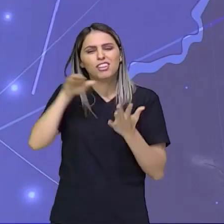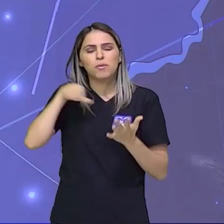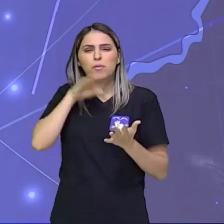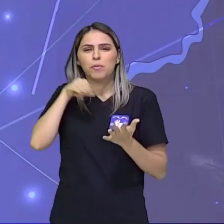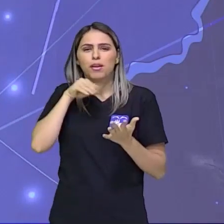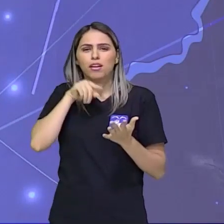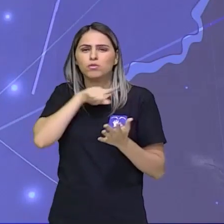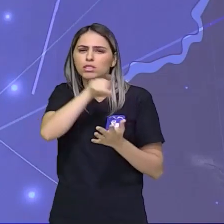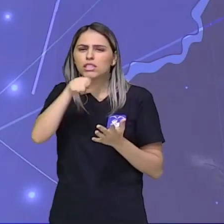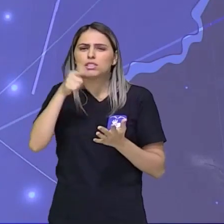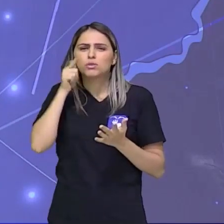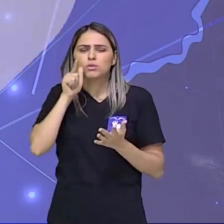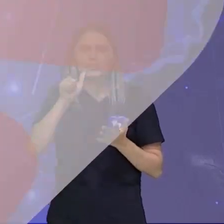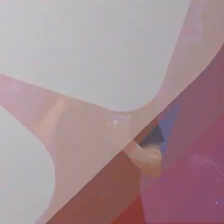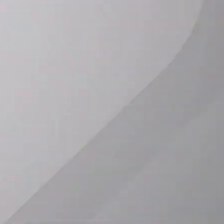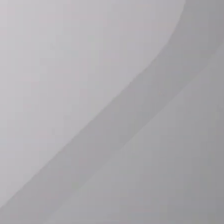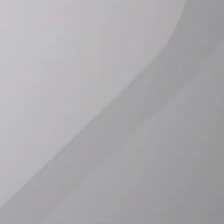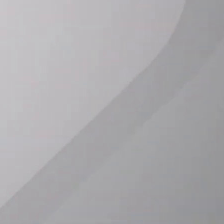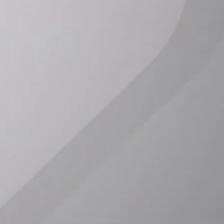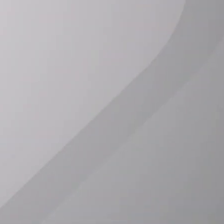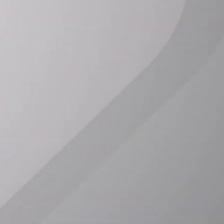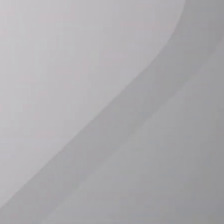possam entender.